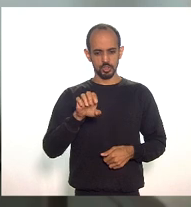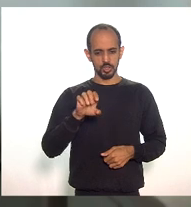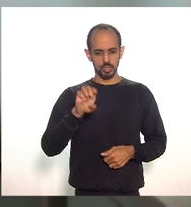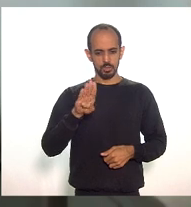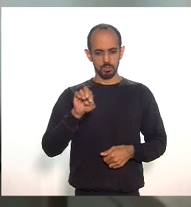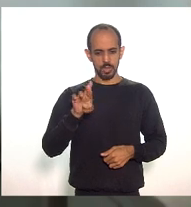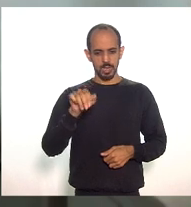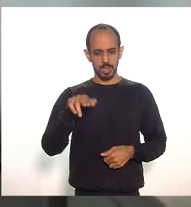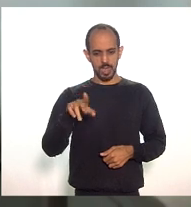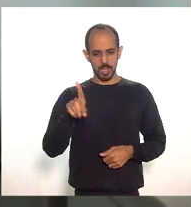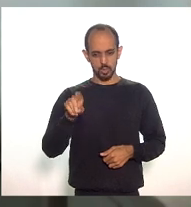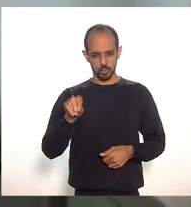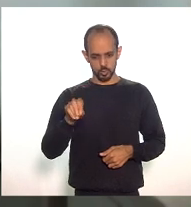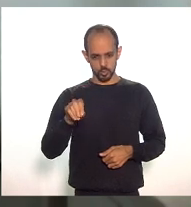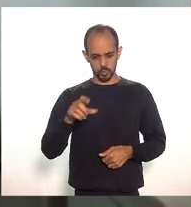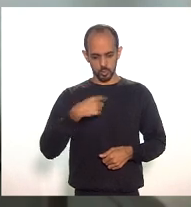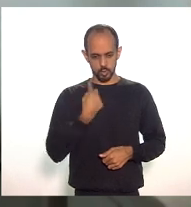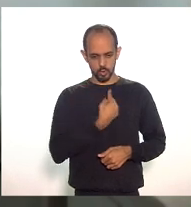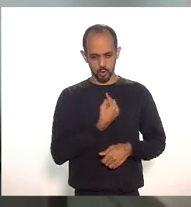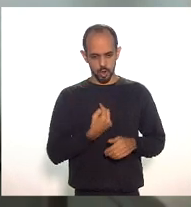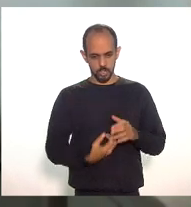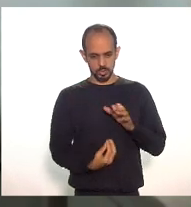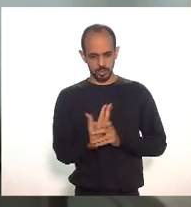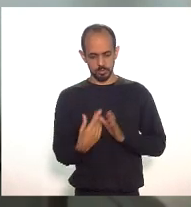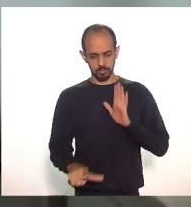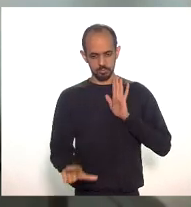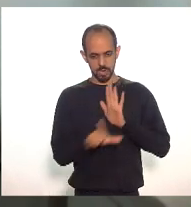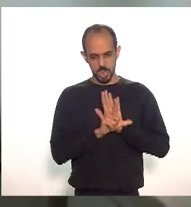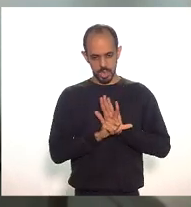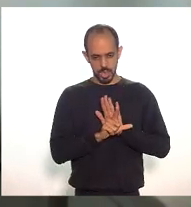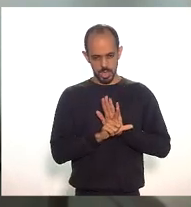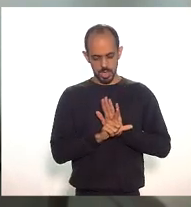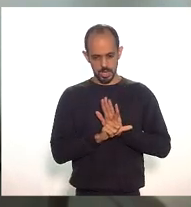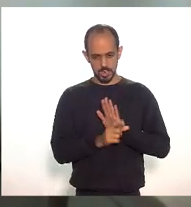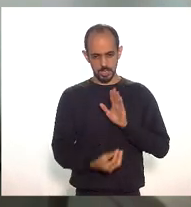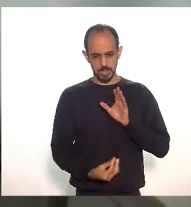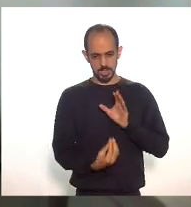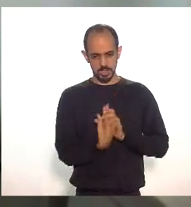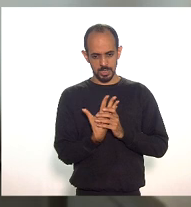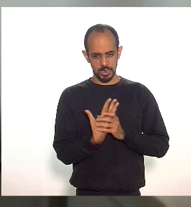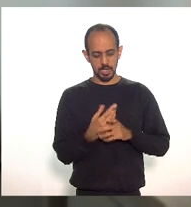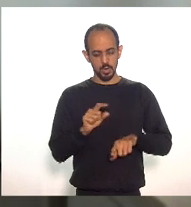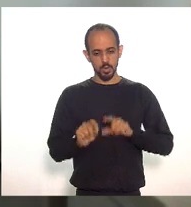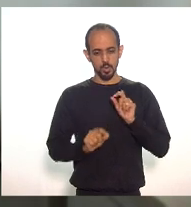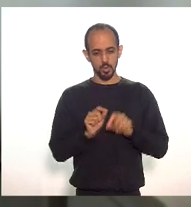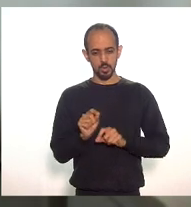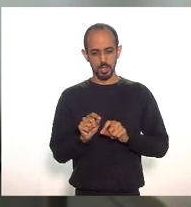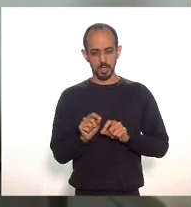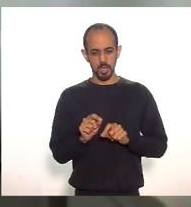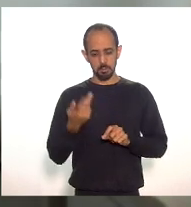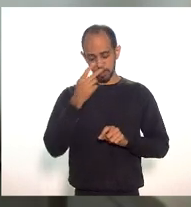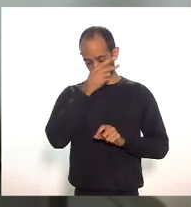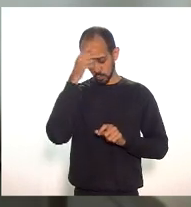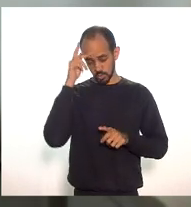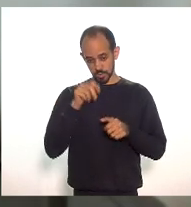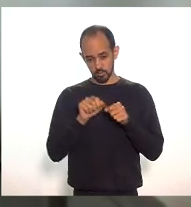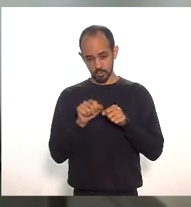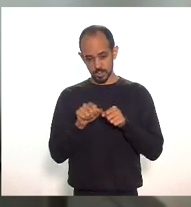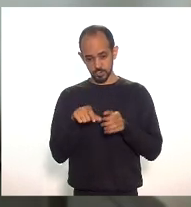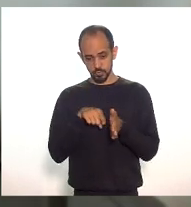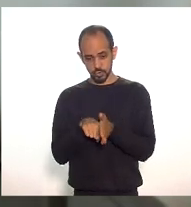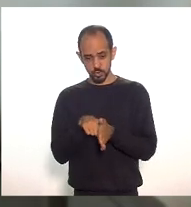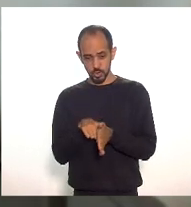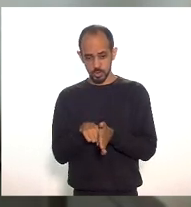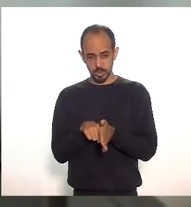nós somos autor de uma lei que define que quem faz vistoria de